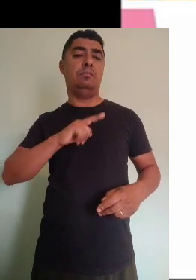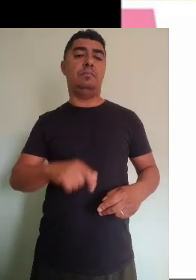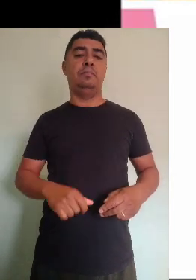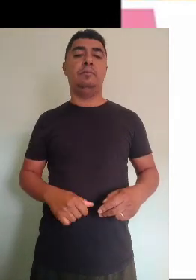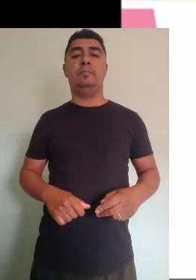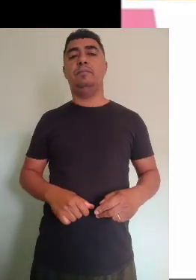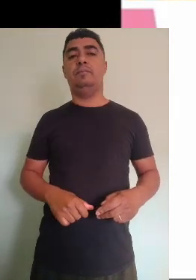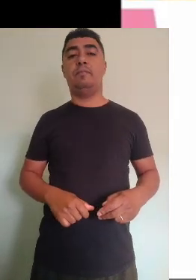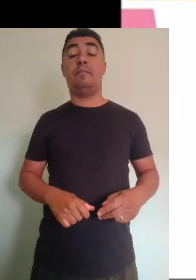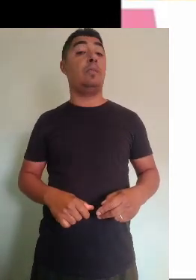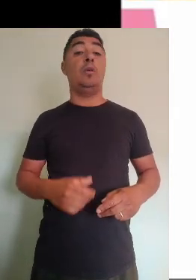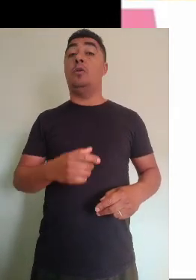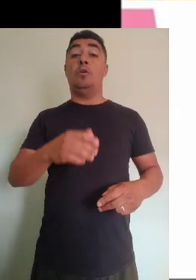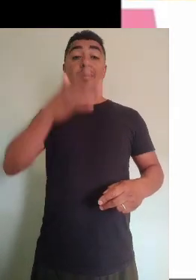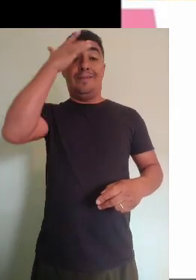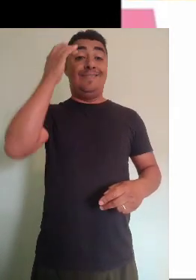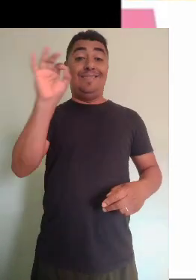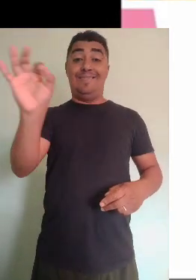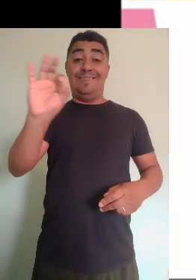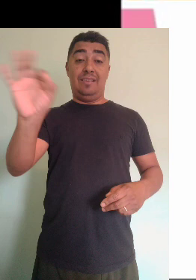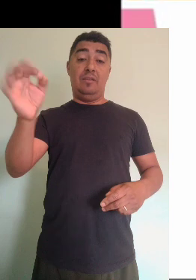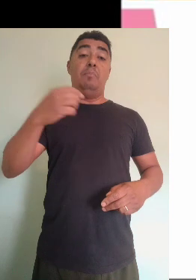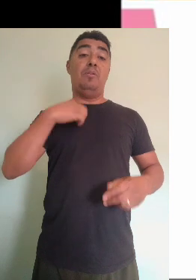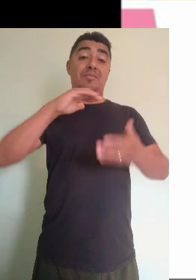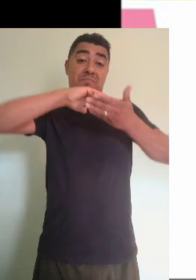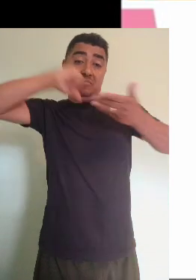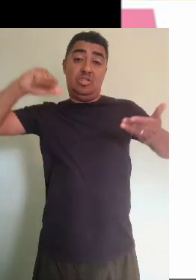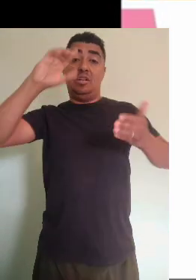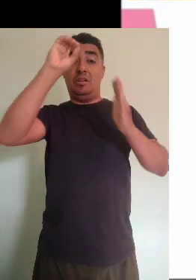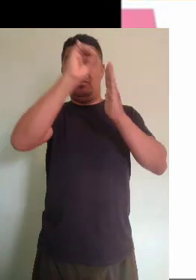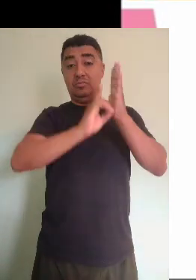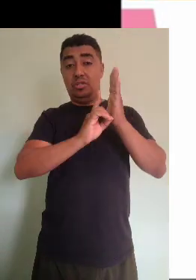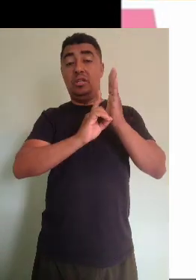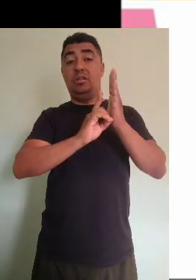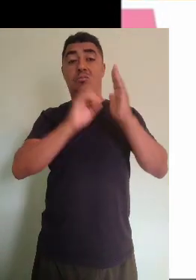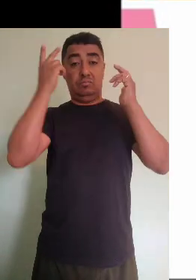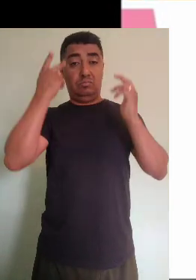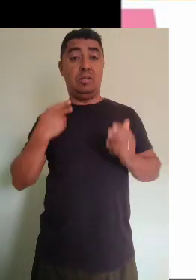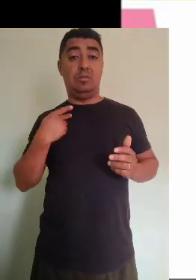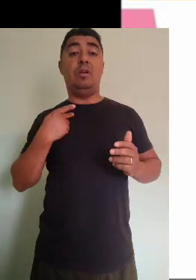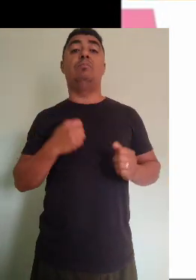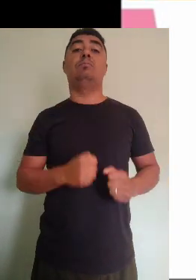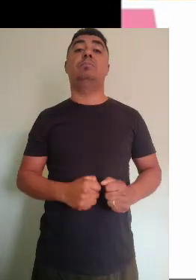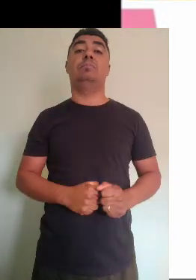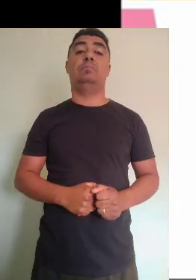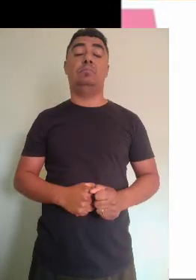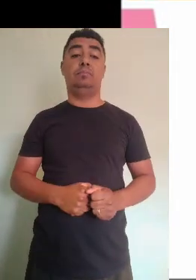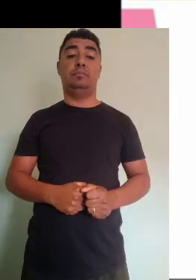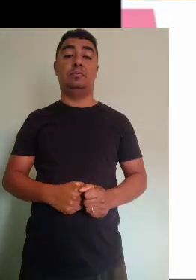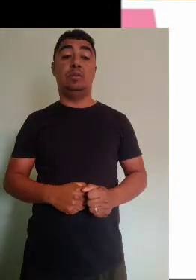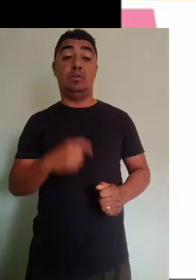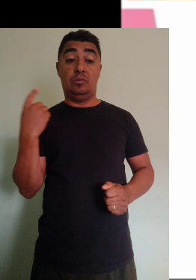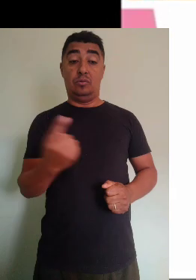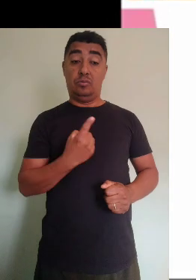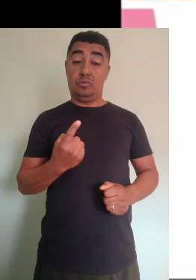é naturalmente nosso e ninguém pode nos tirar, não importa o que aconteça. Nós, como seres humanos